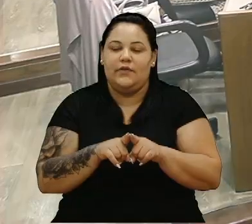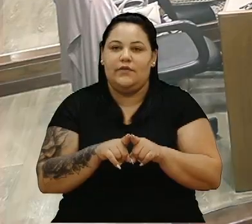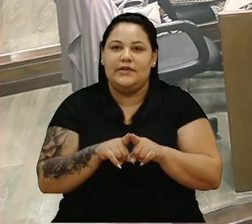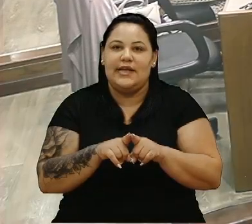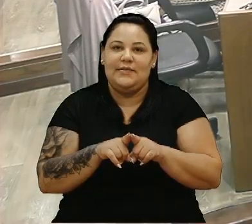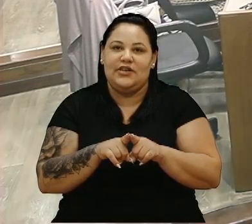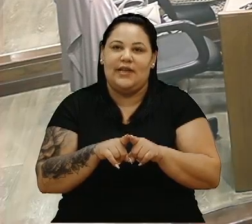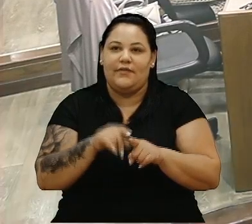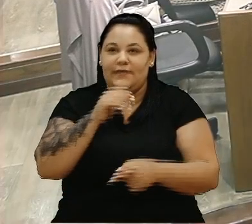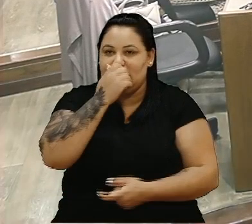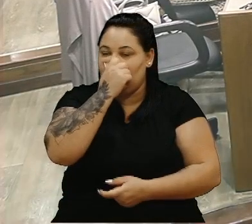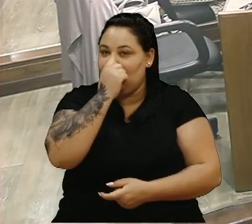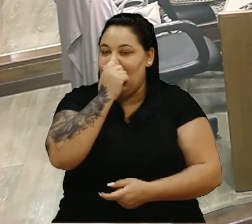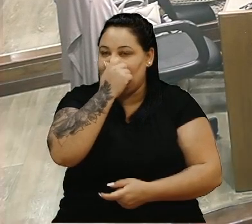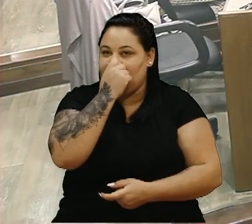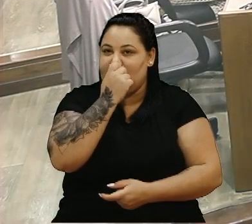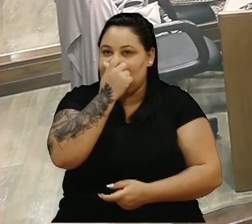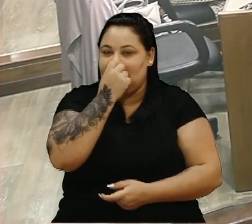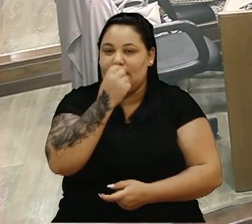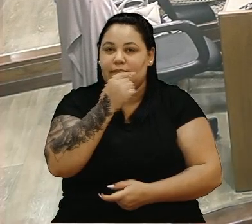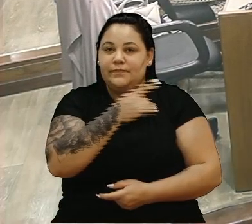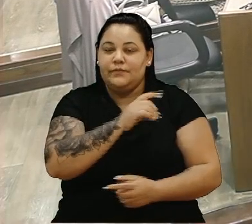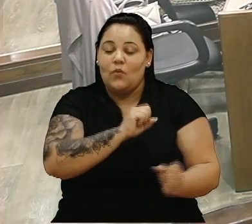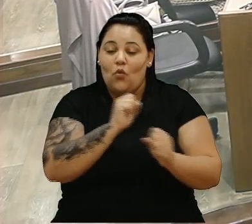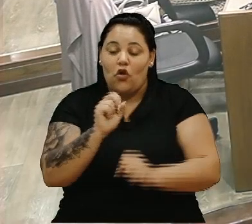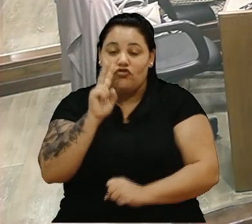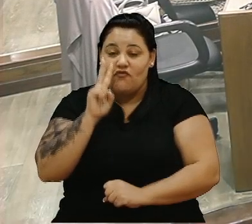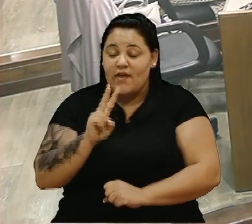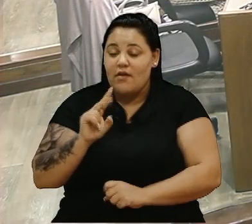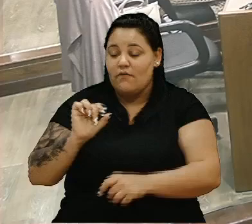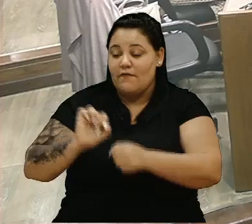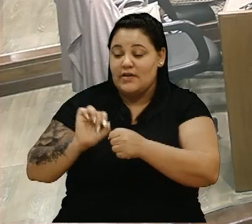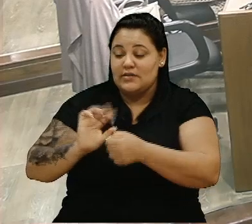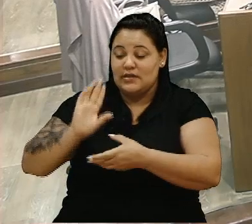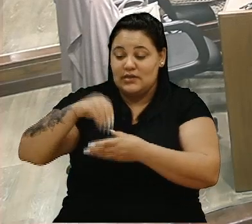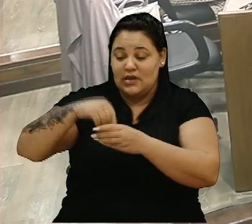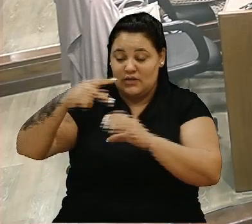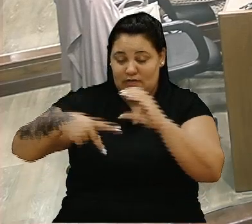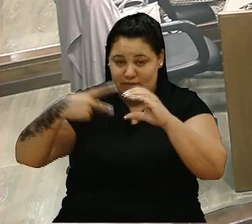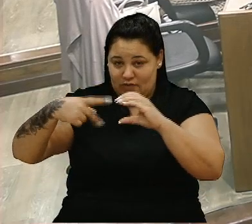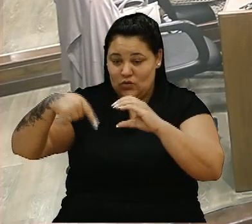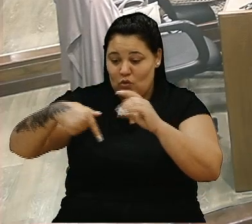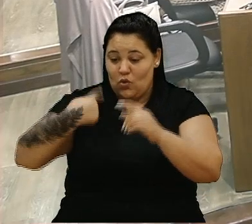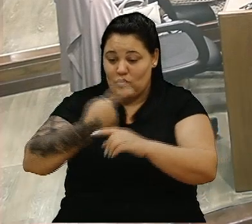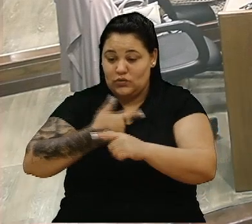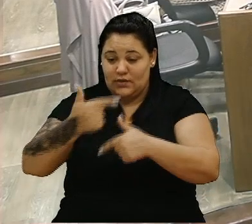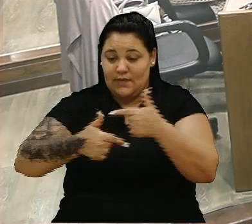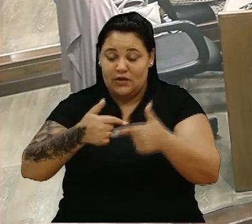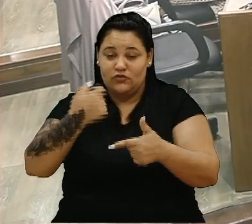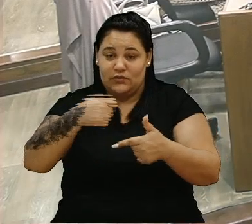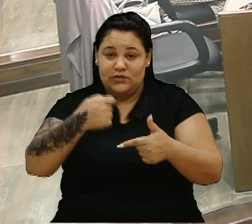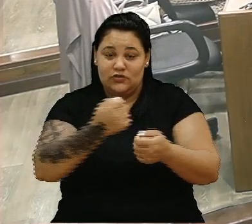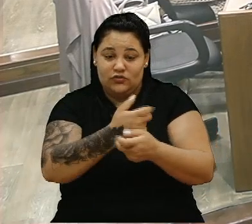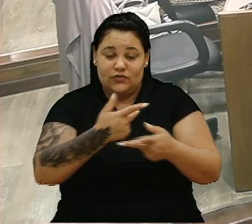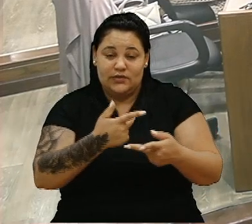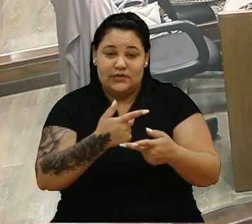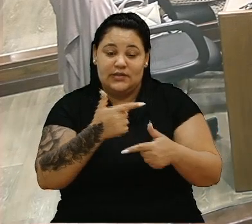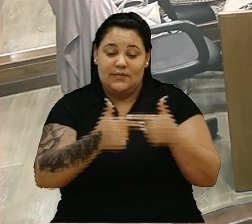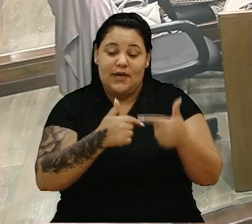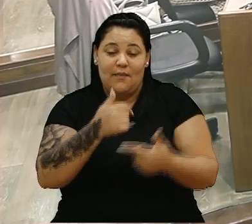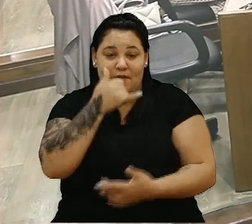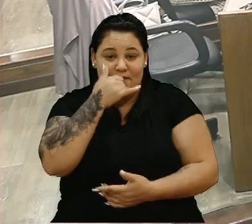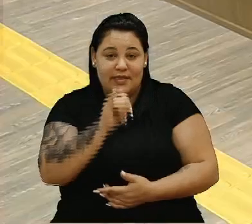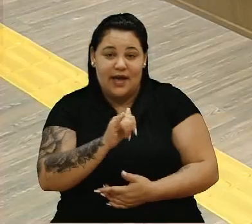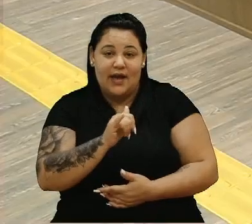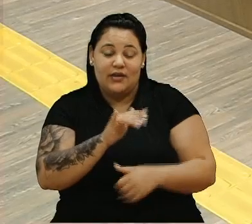outros conselheiros. Acho que é um movimento que a gente pode fazer dessa casa, porque nós precisamos de serviços que trabalhem a prevenção com as famílias, de